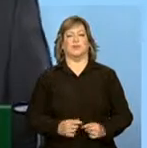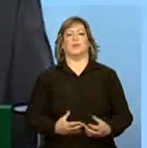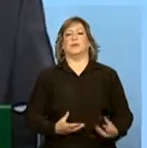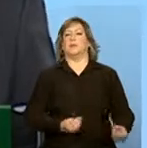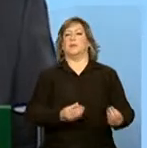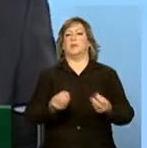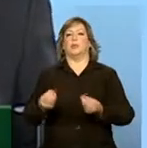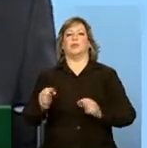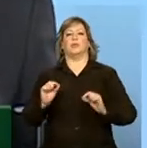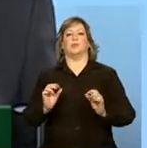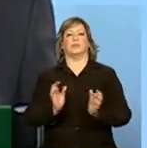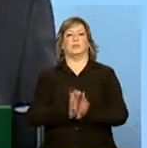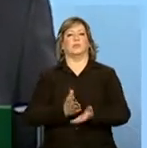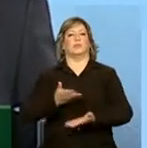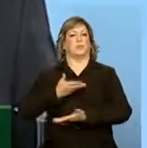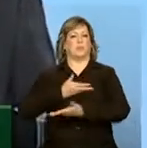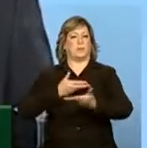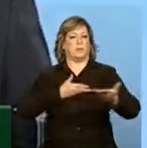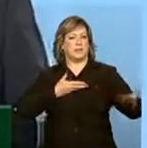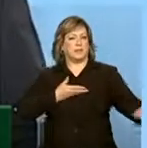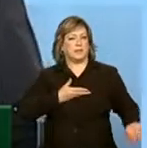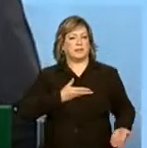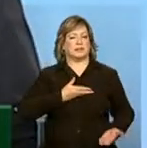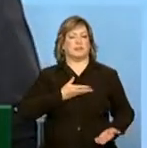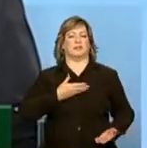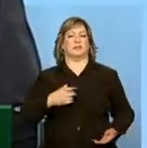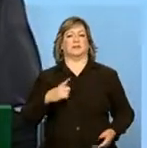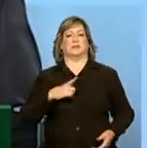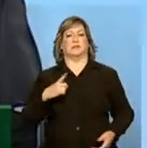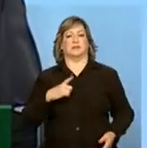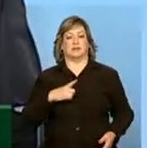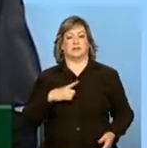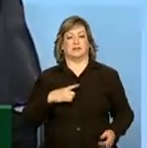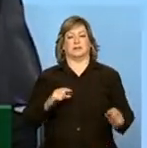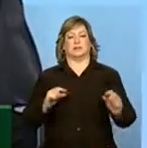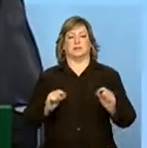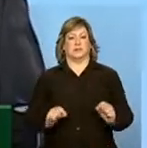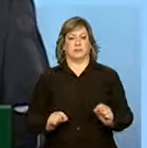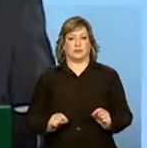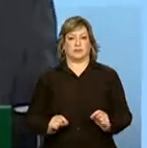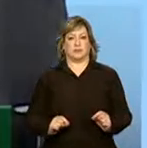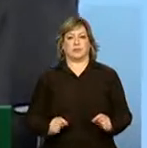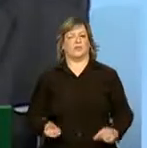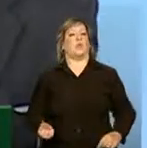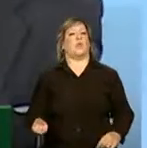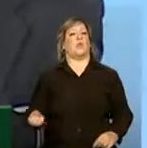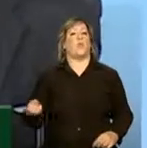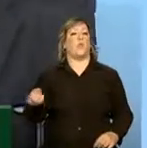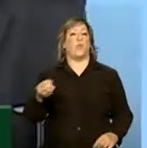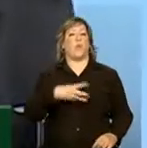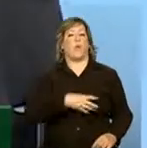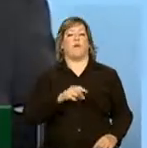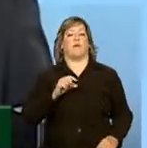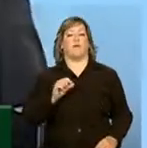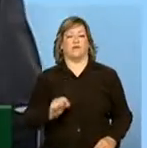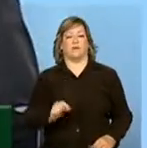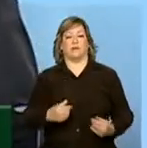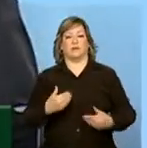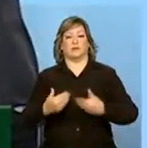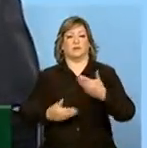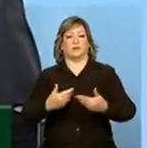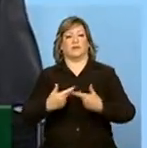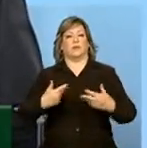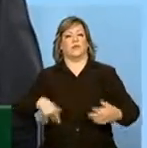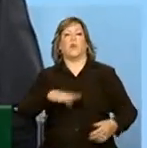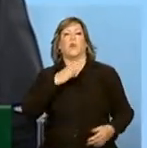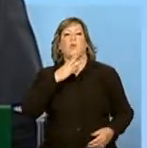companheiros, amigos, tantas novas faces que conhecemos e que